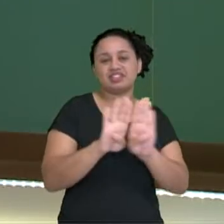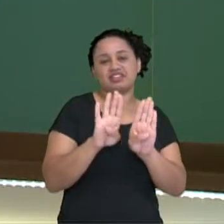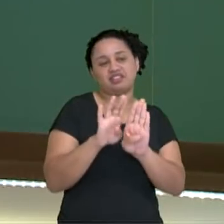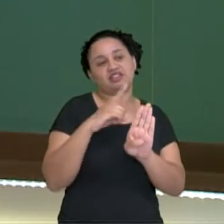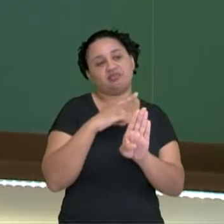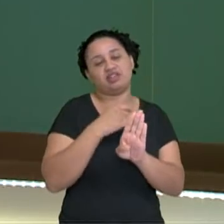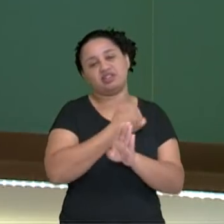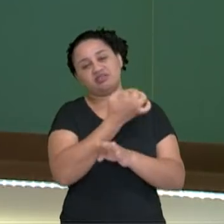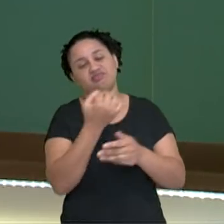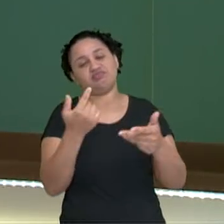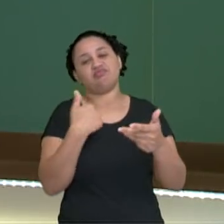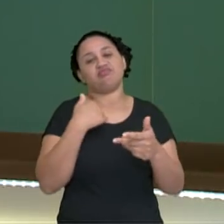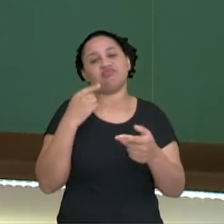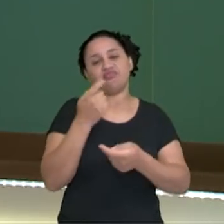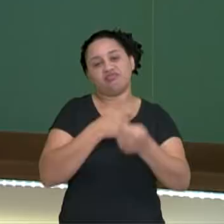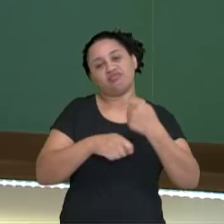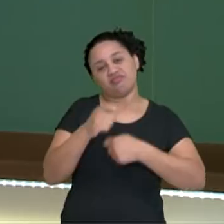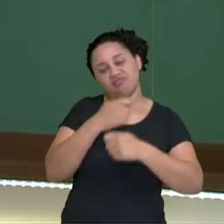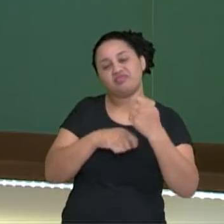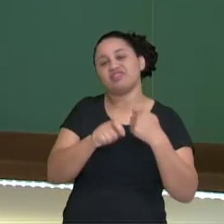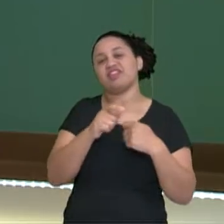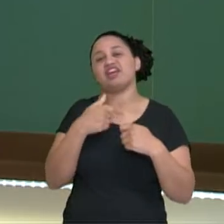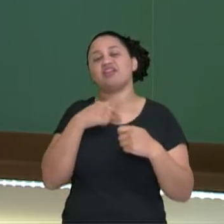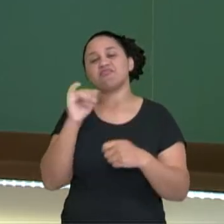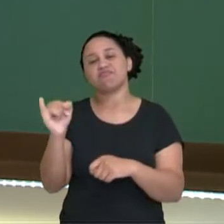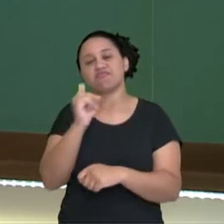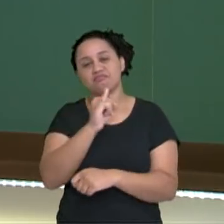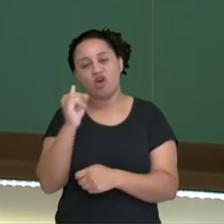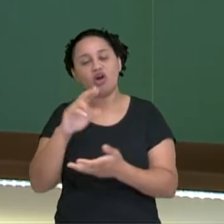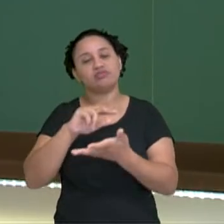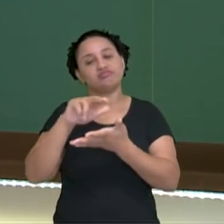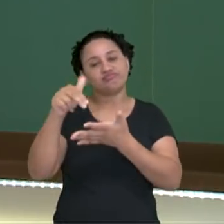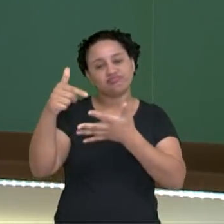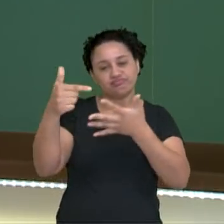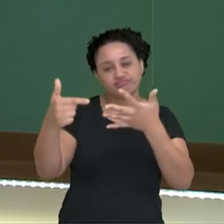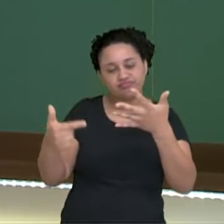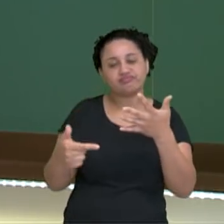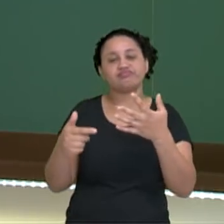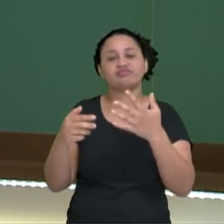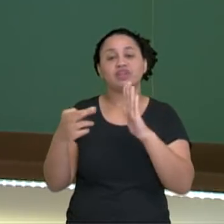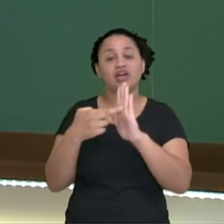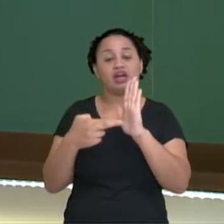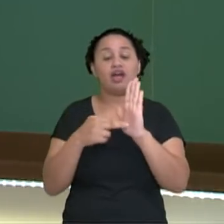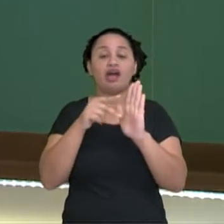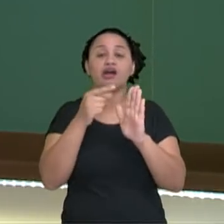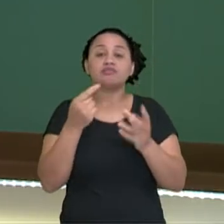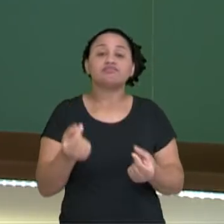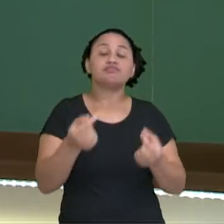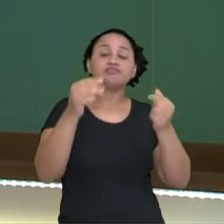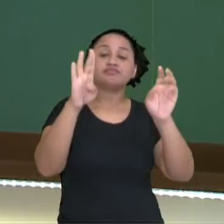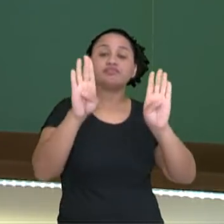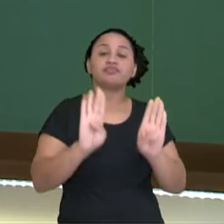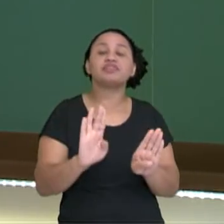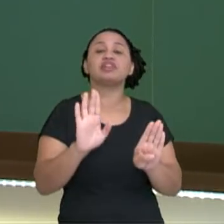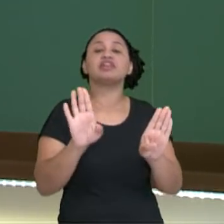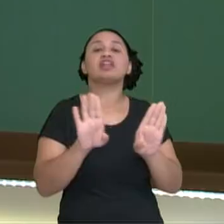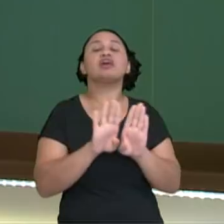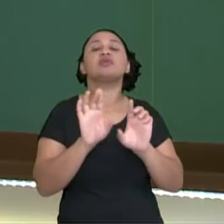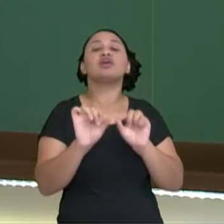benefícios econômicos com relação a impostos, a uma série de medidas para a burguesia, vai